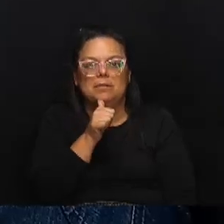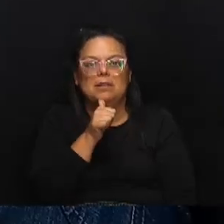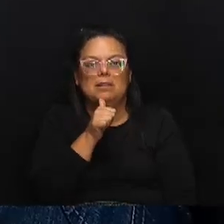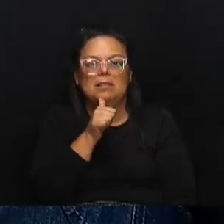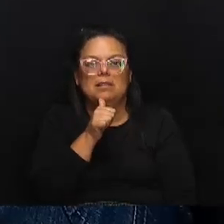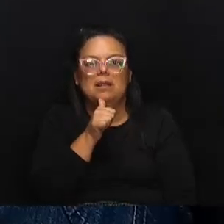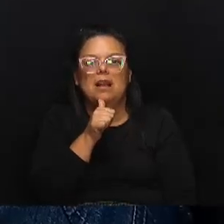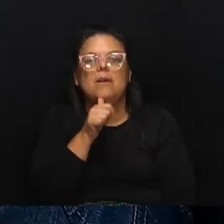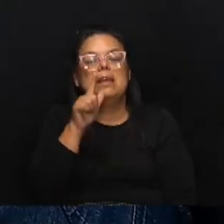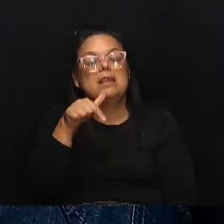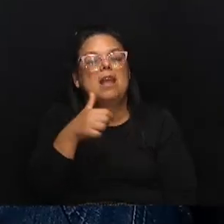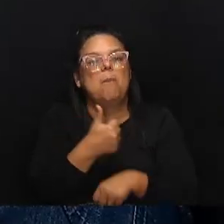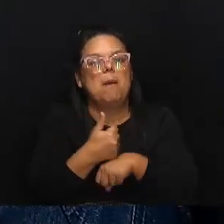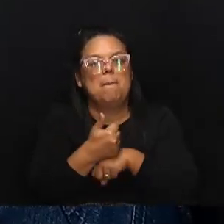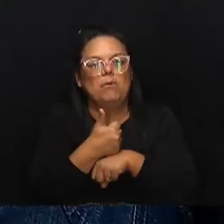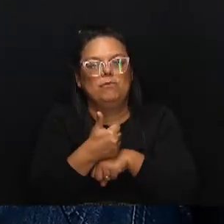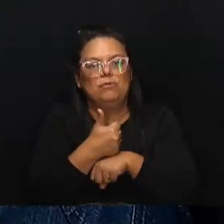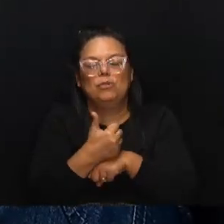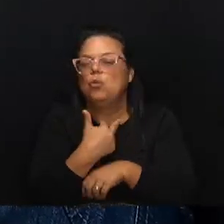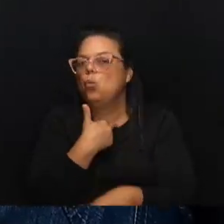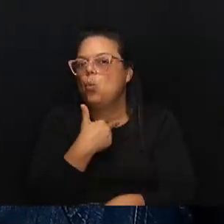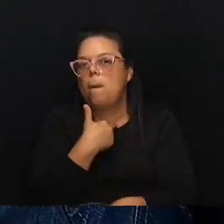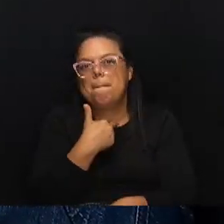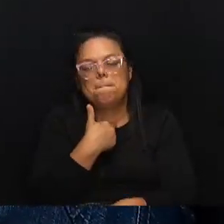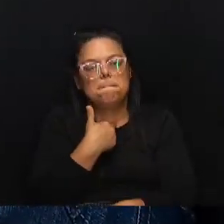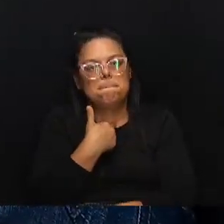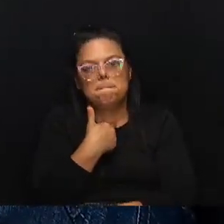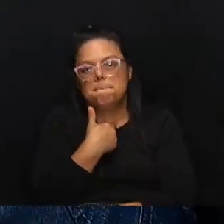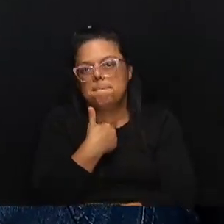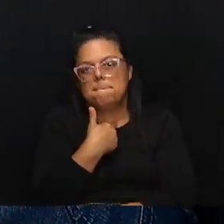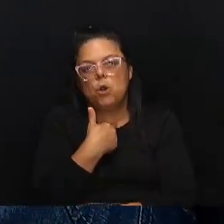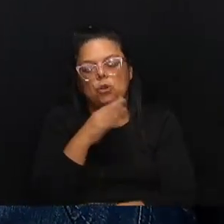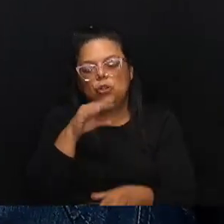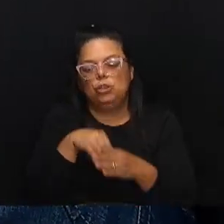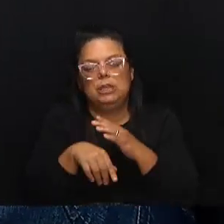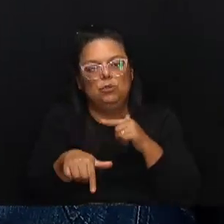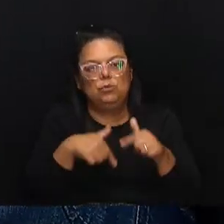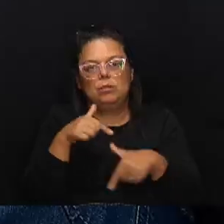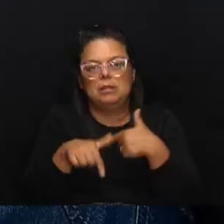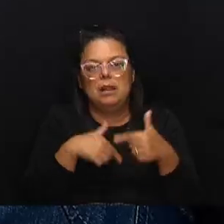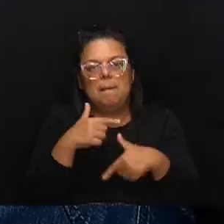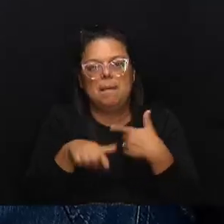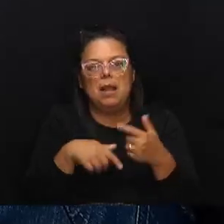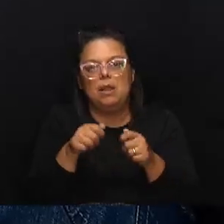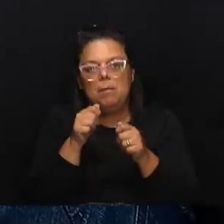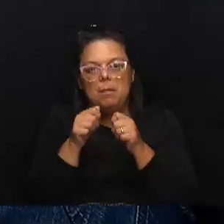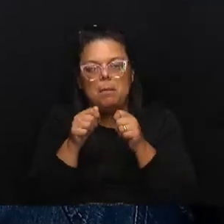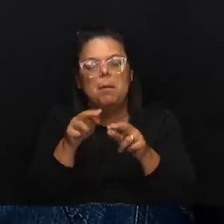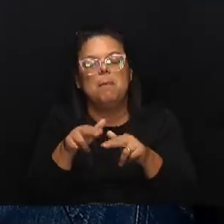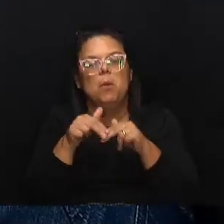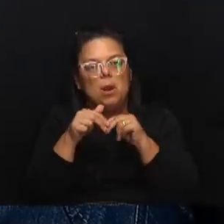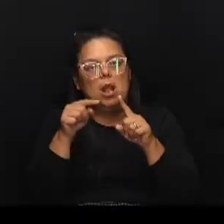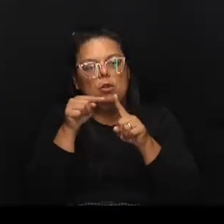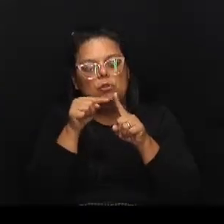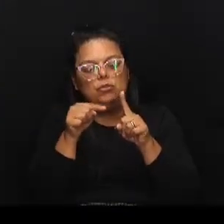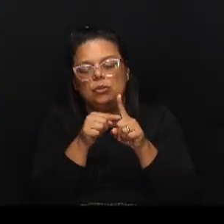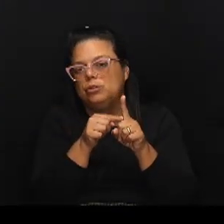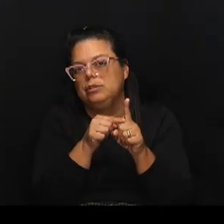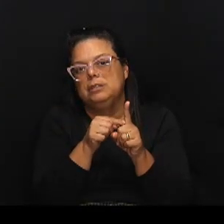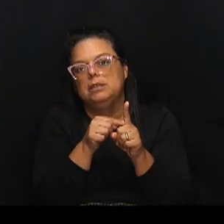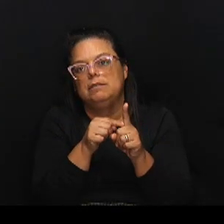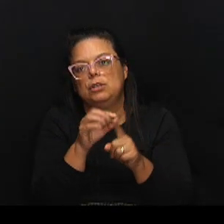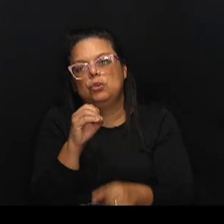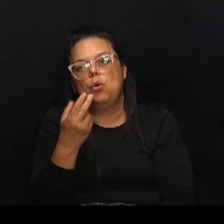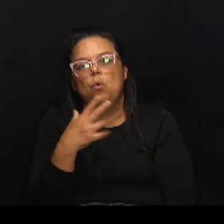uma profissional que não pode ser preterida nos empregos por conta da gravidez ou de ter filhos. Então é